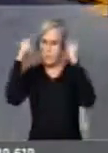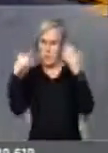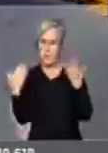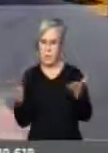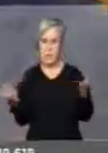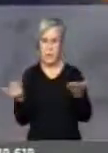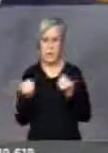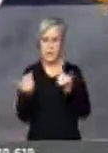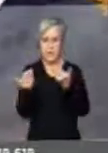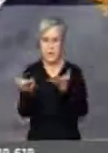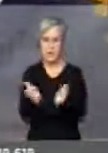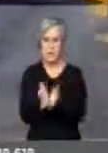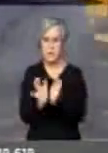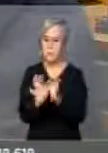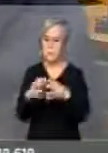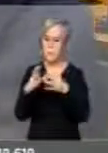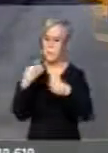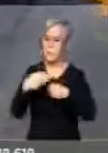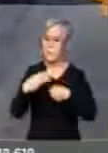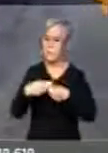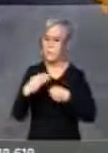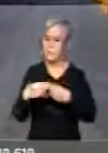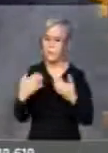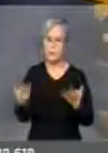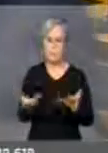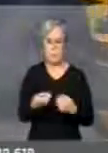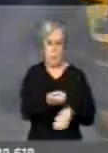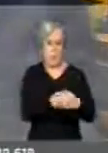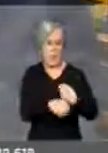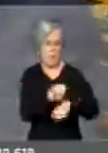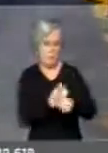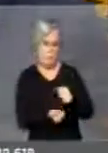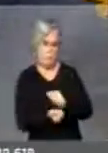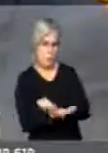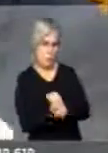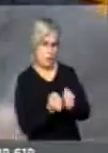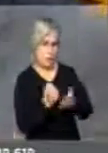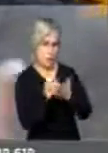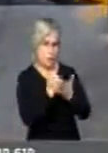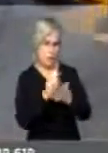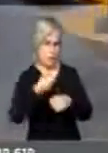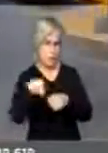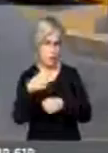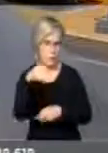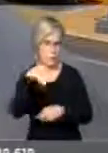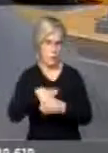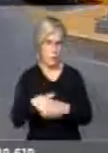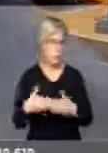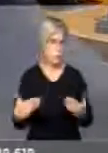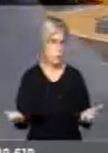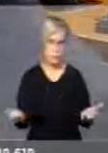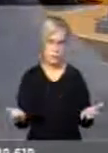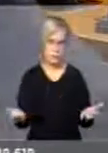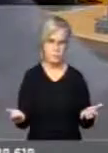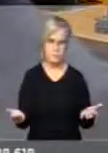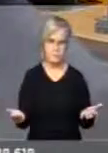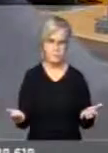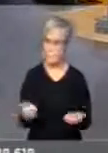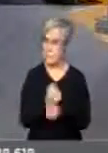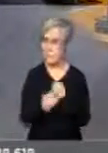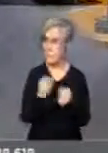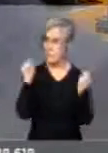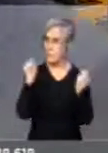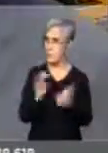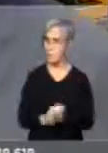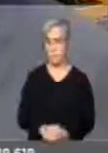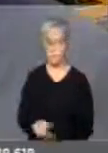agora para as câmaras fazer um gesto de barganha ou de negócio ou de apoio para a próxima eleição. Quer dizer, isso é o fim do mundo. Isso é